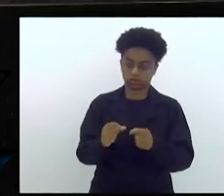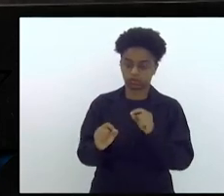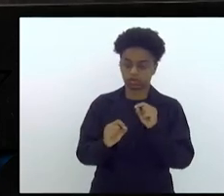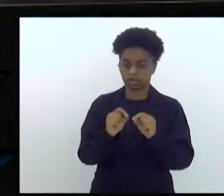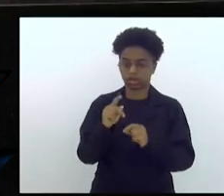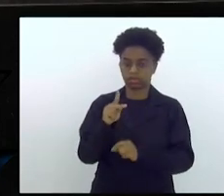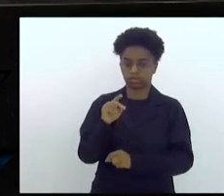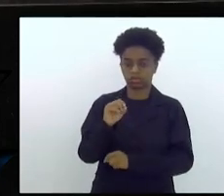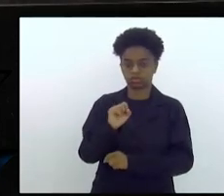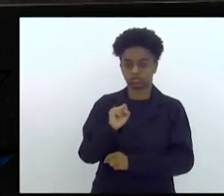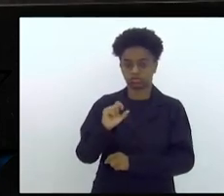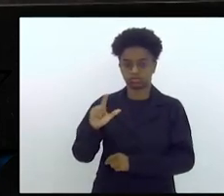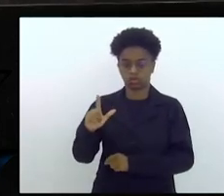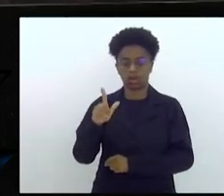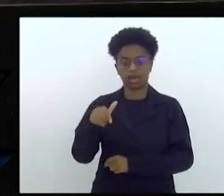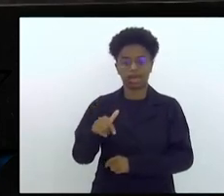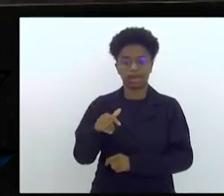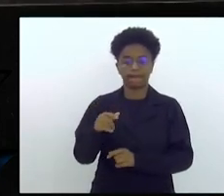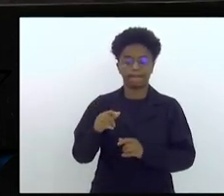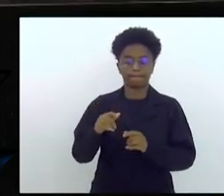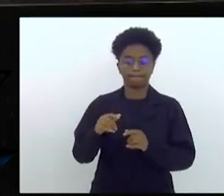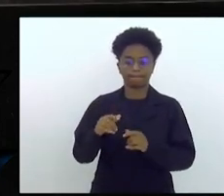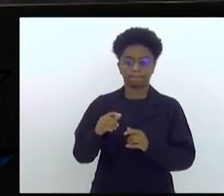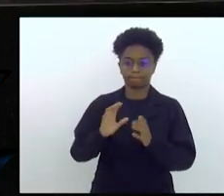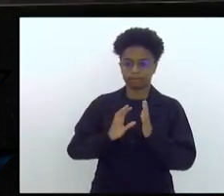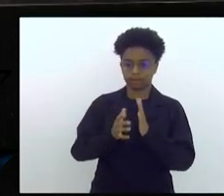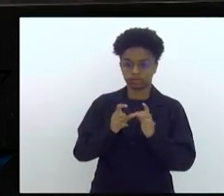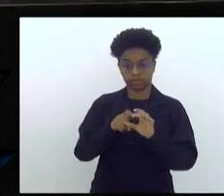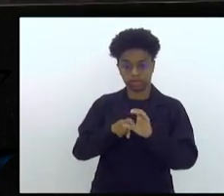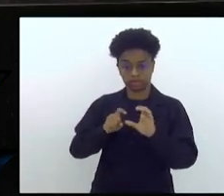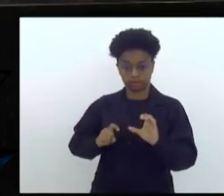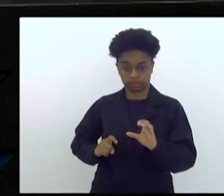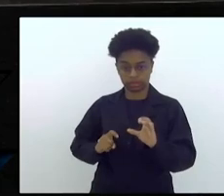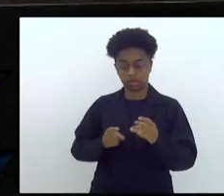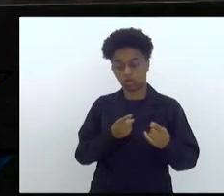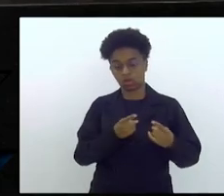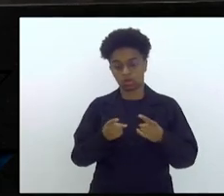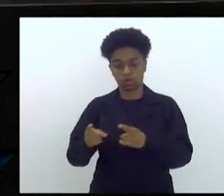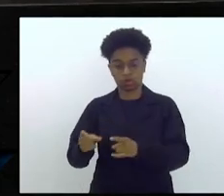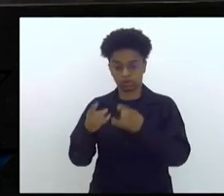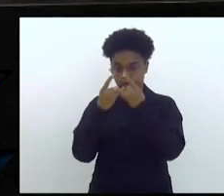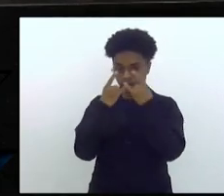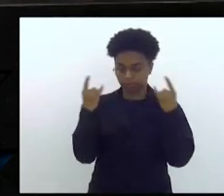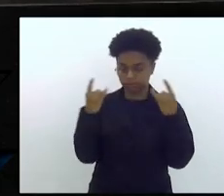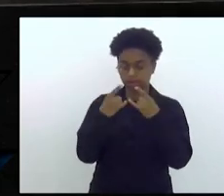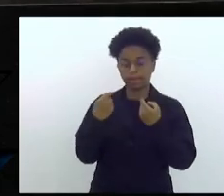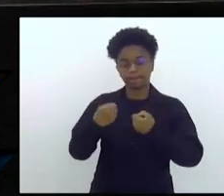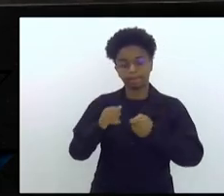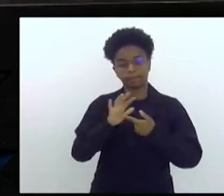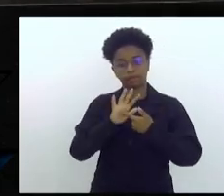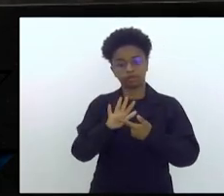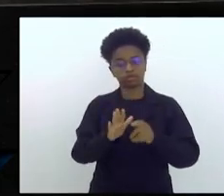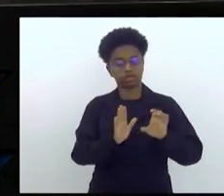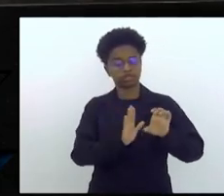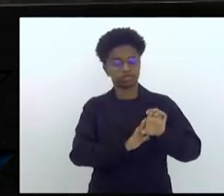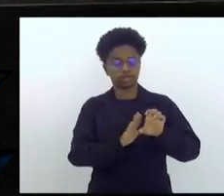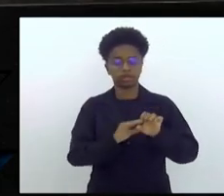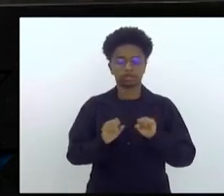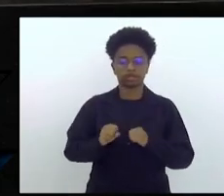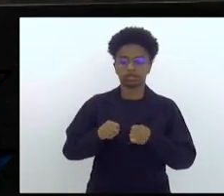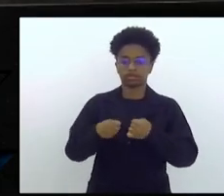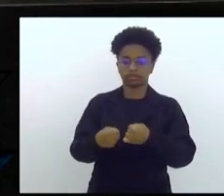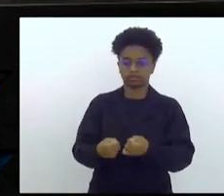o pessoal seja um partido independente anti capitalista Na necessidade de afirmar as posições à esquerda de defender